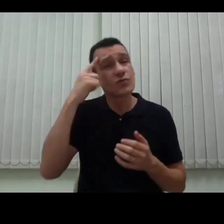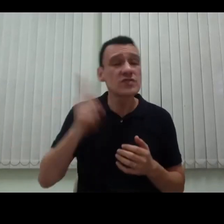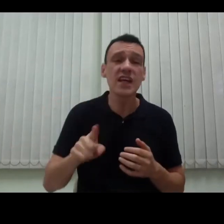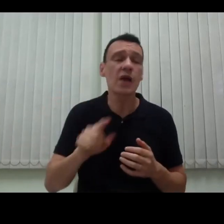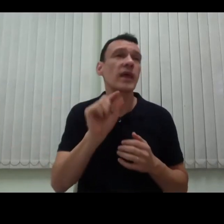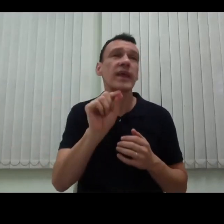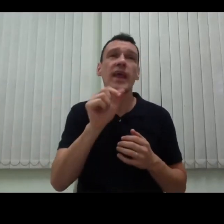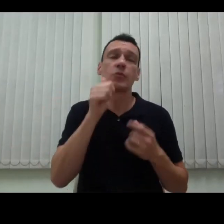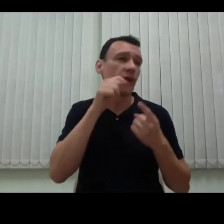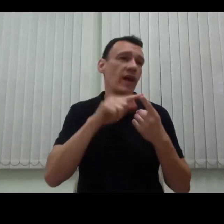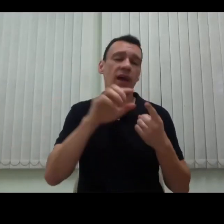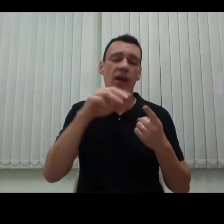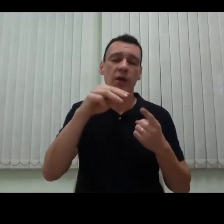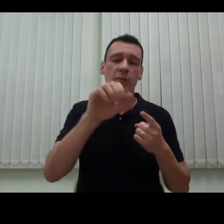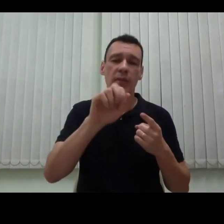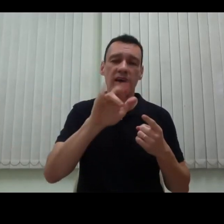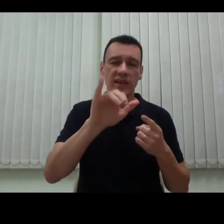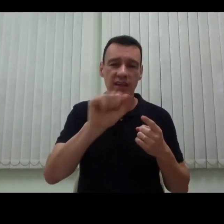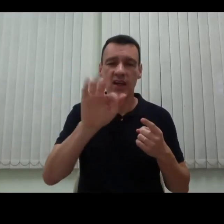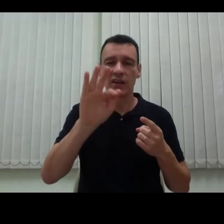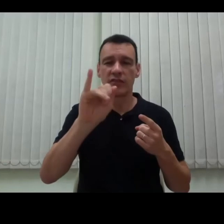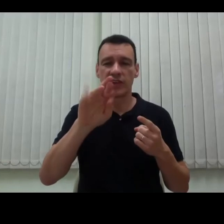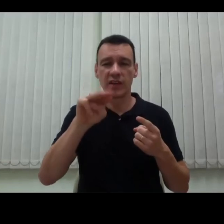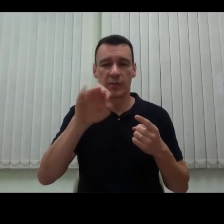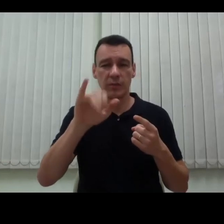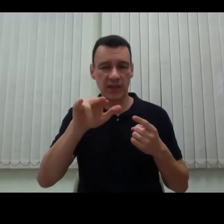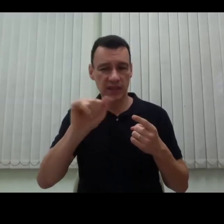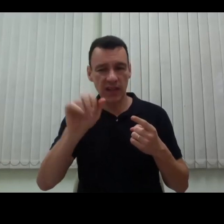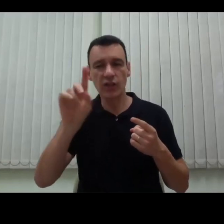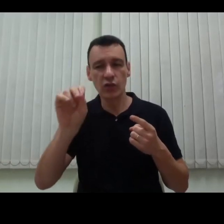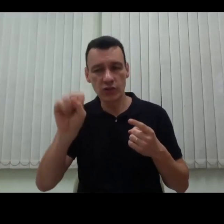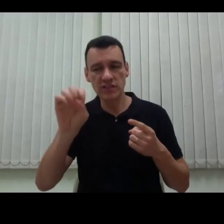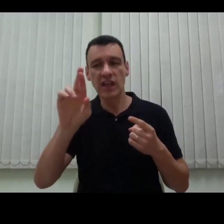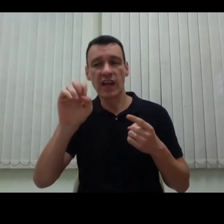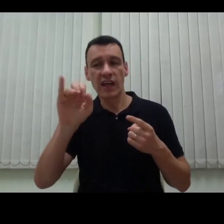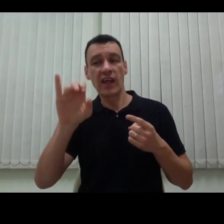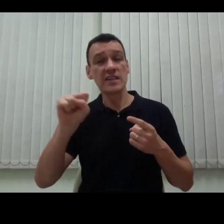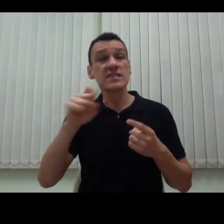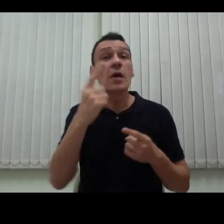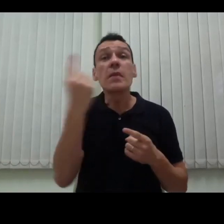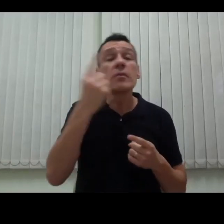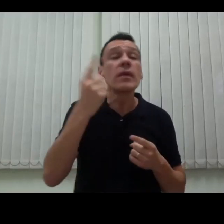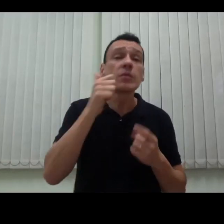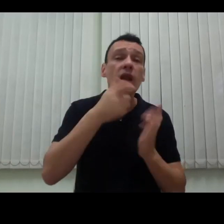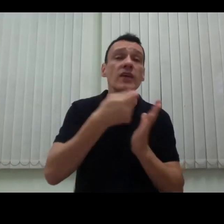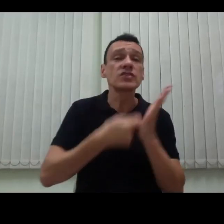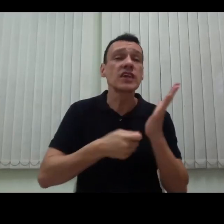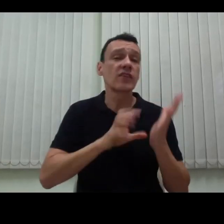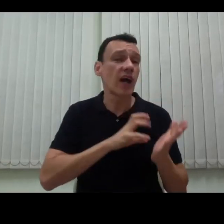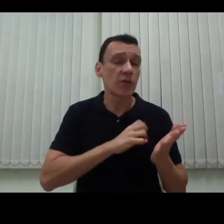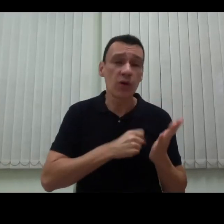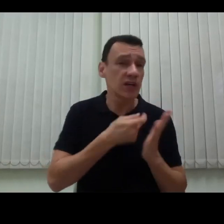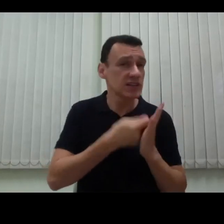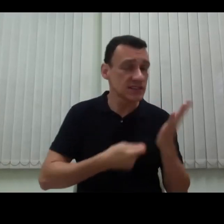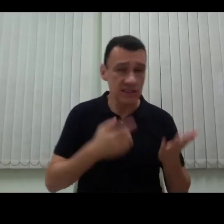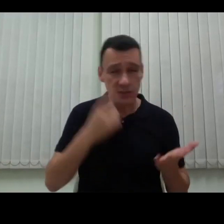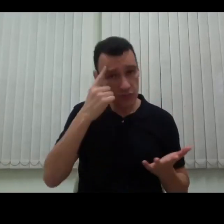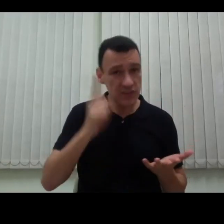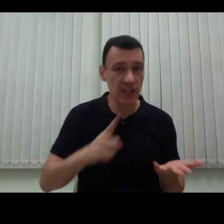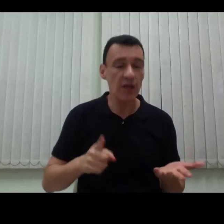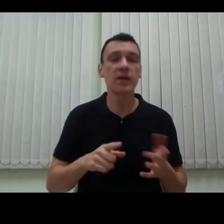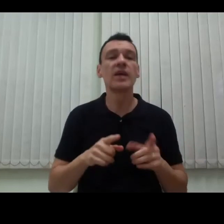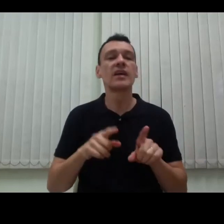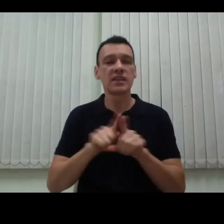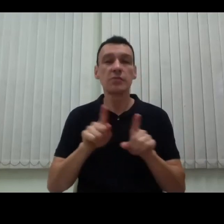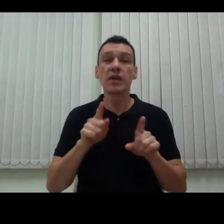dos Reis, primeira romancista negra que escreveu um romance abolicionista, o primeiro